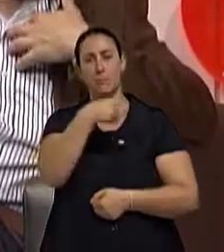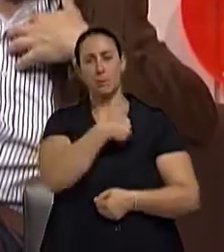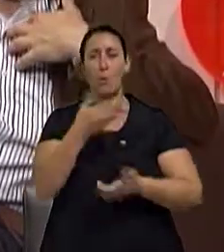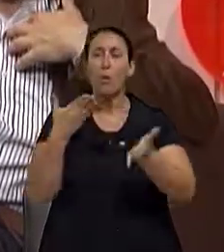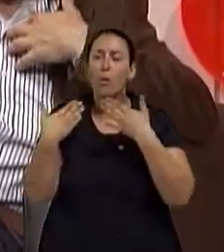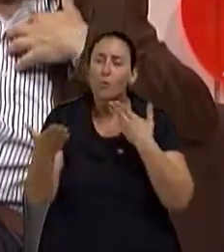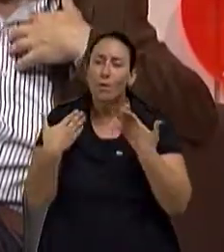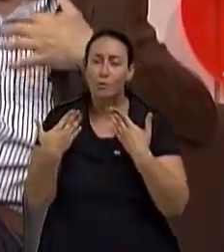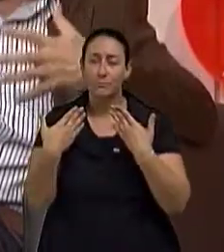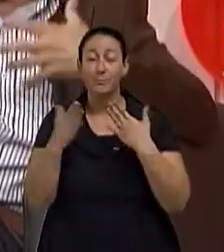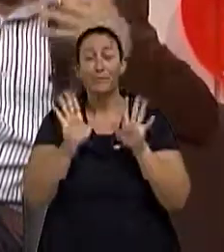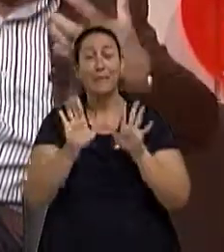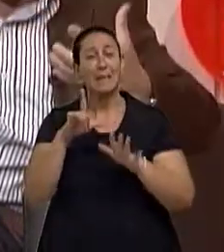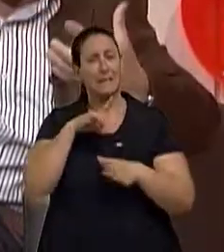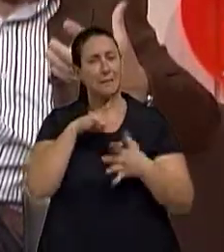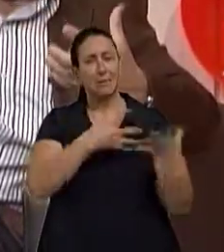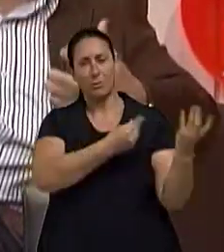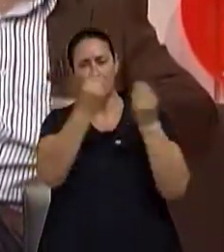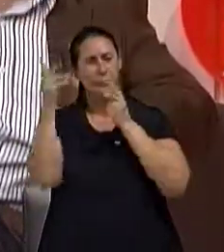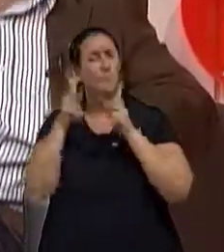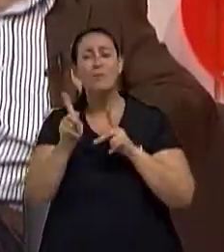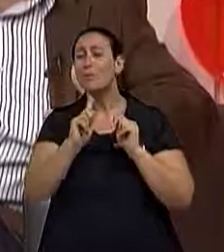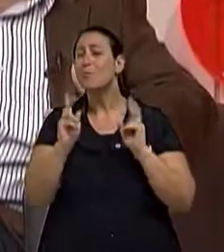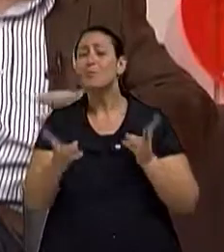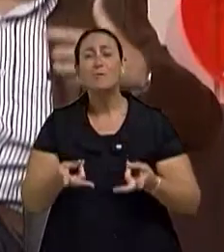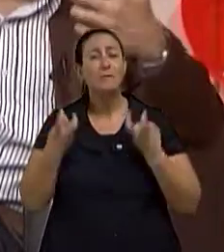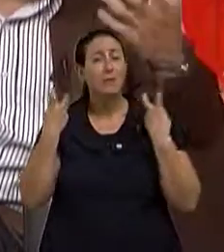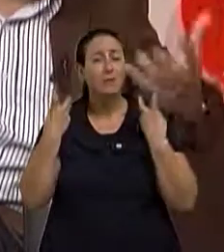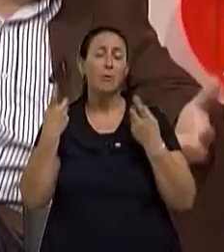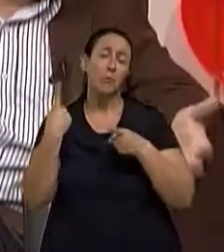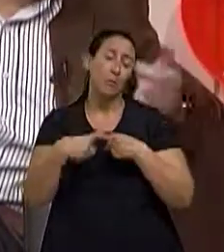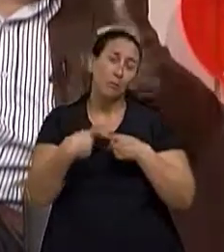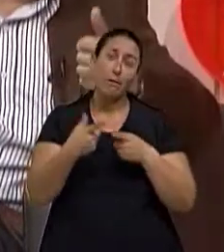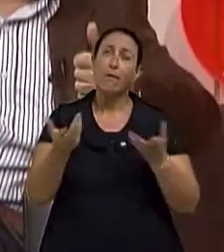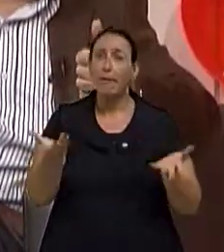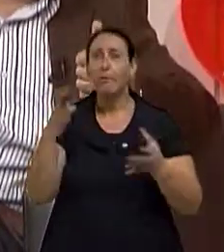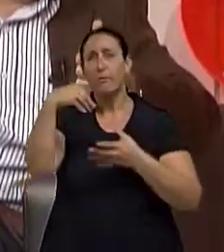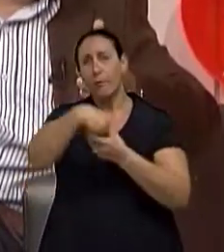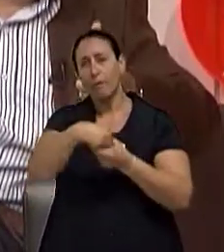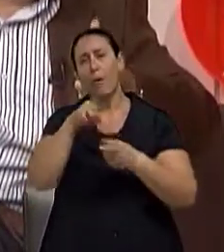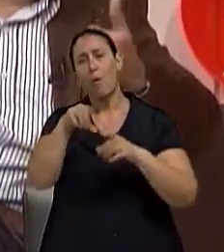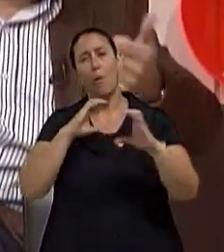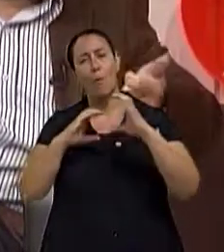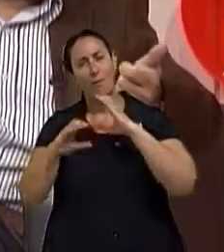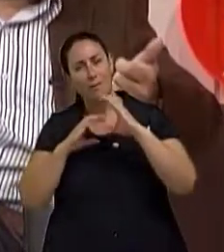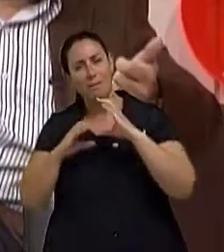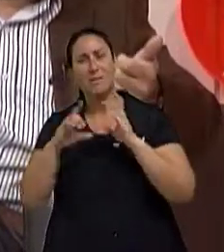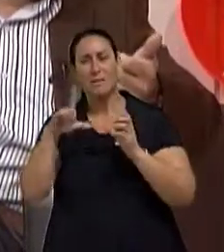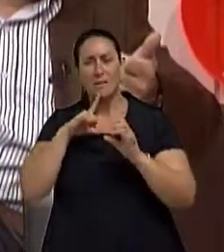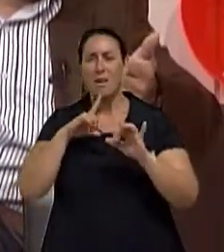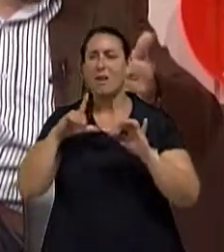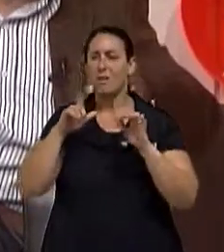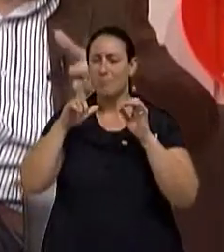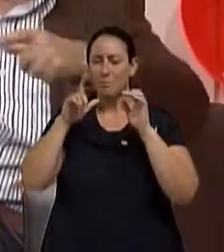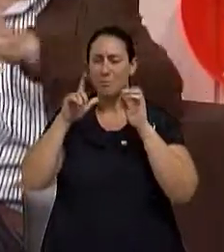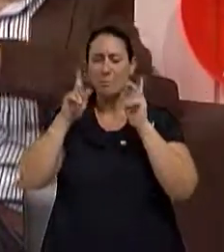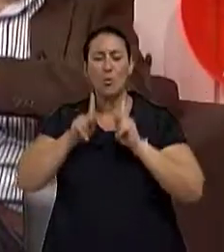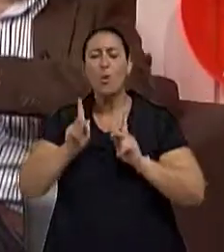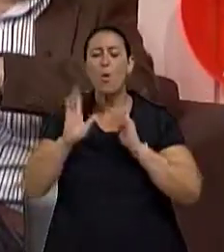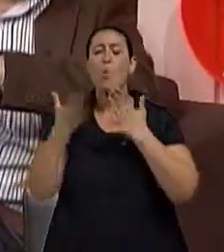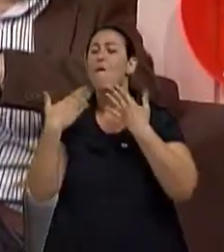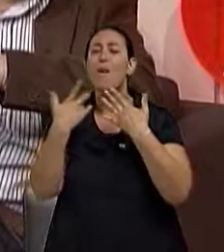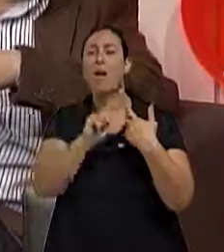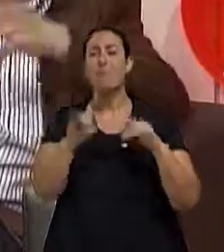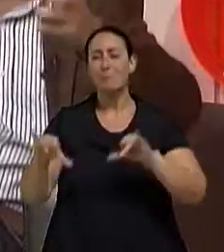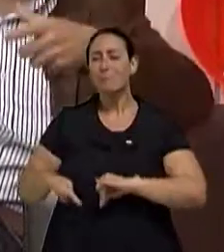pessoas não têm, às vezes, a dimensão de que aquela comunicação que, às vezes, é feita pela pessoa que está sofrendo, né, é um pedido